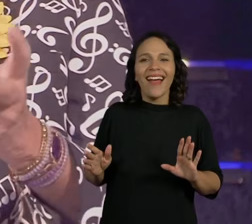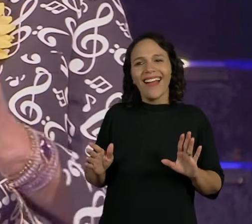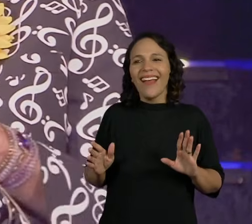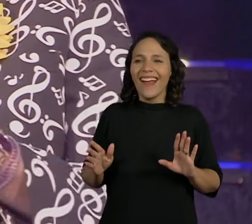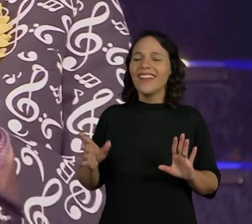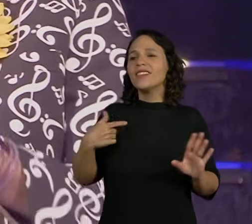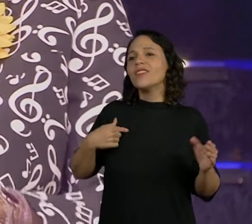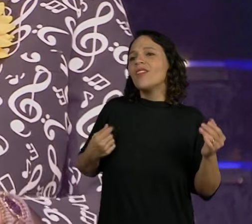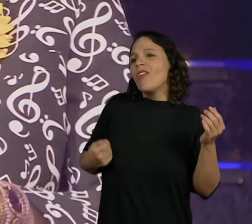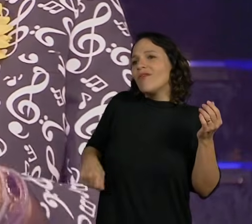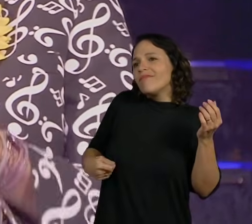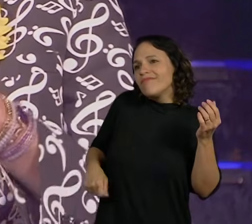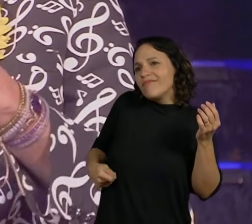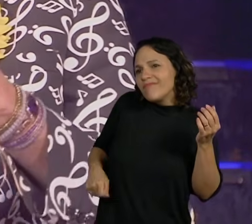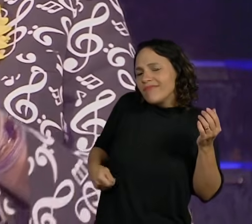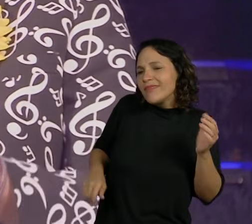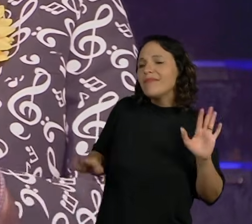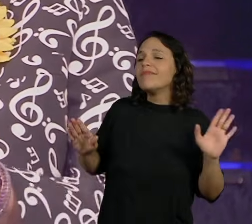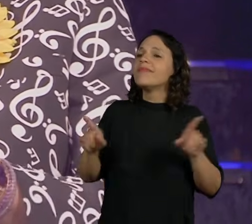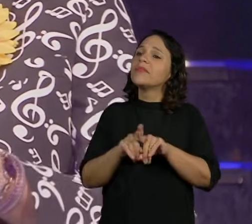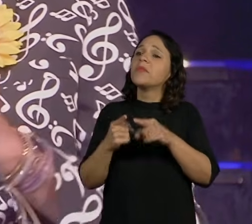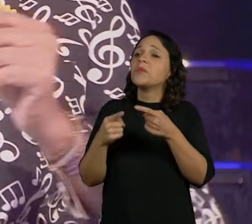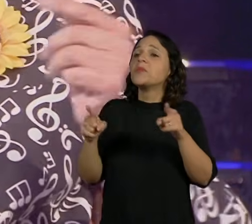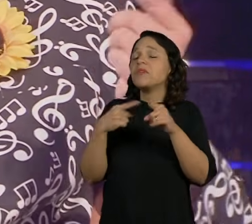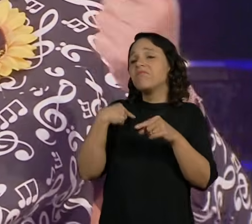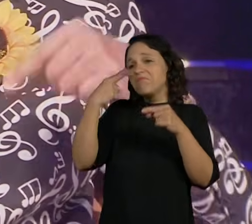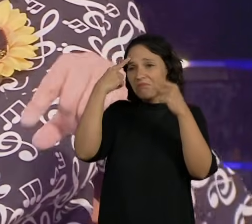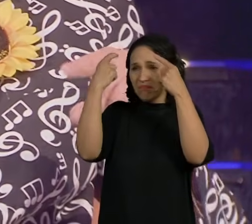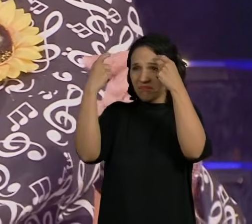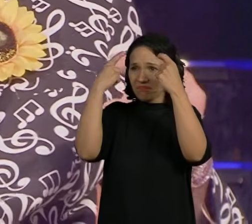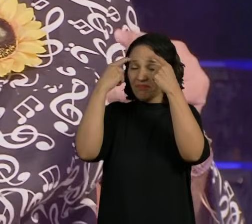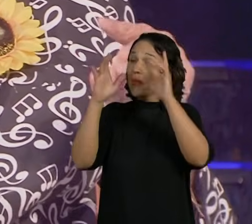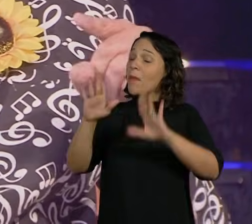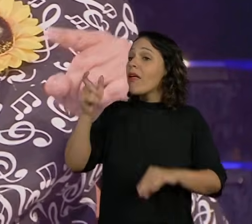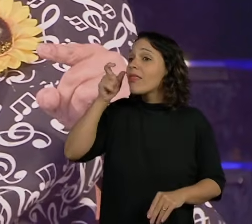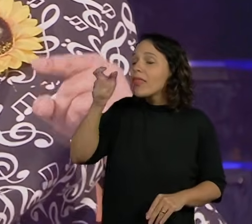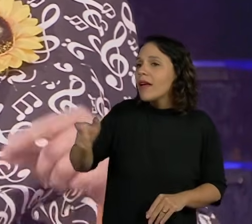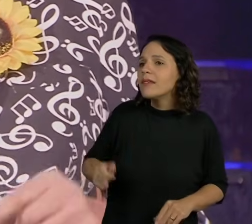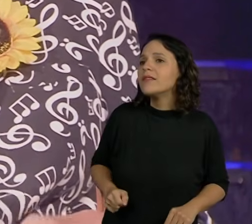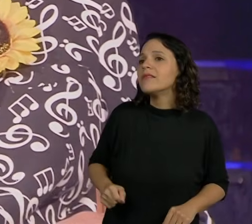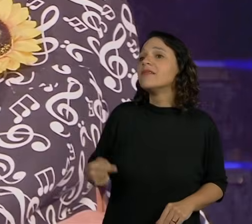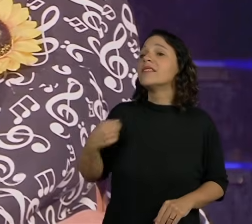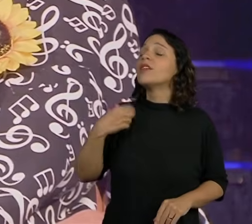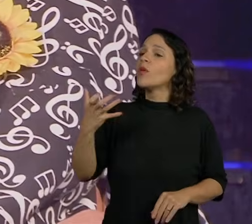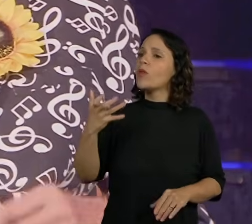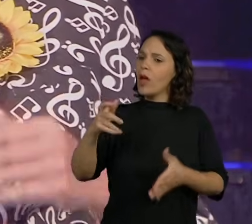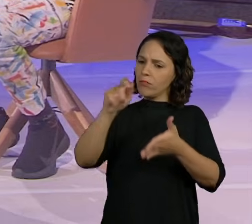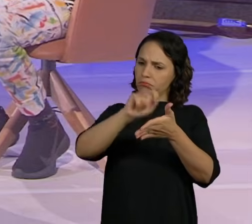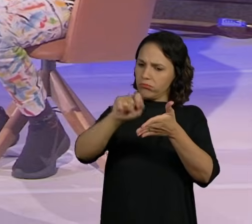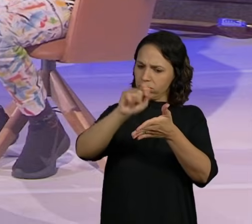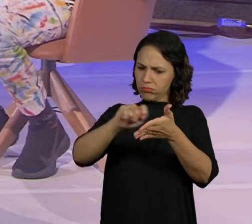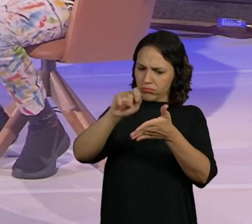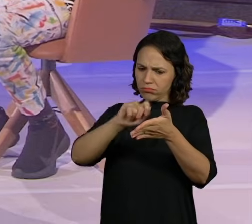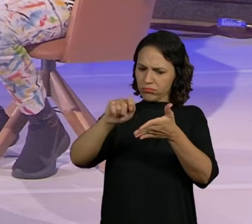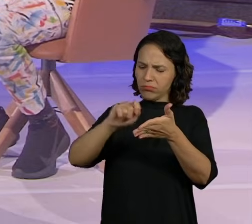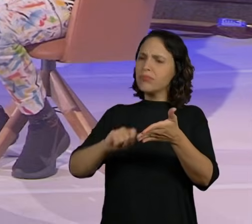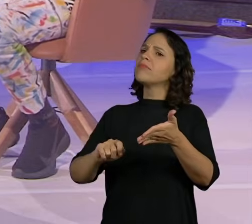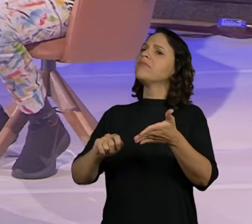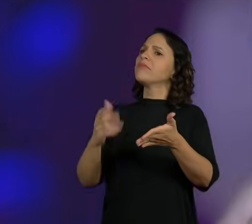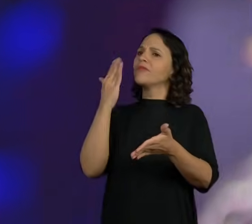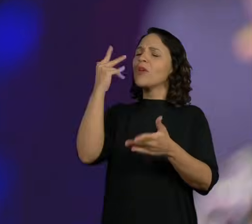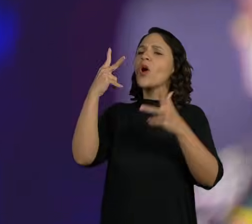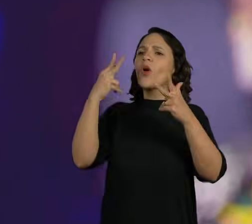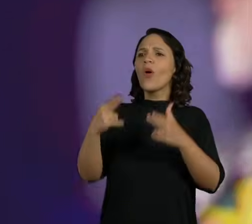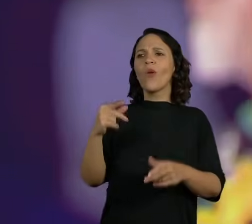Tocava um violão ali muito rudimentar e fazia umas músicas. E o interessante é que eu queria ser um compositor sério, assim, um Caetano Veloso, um Gilberto